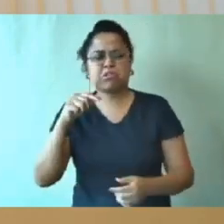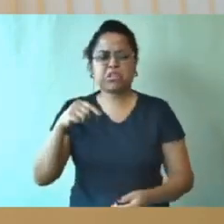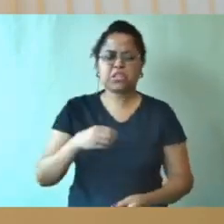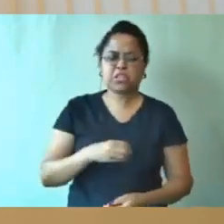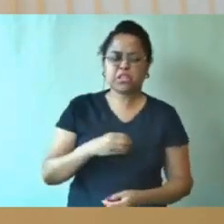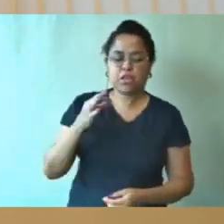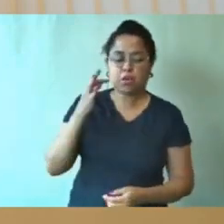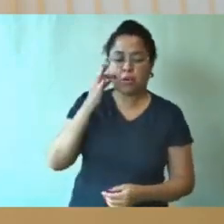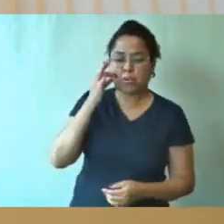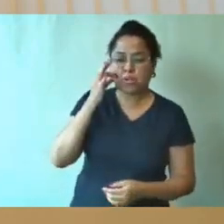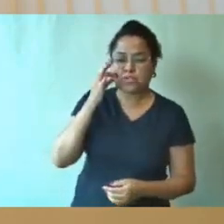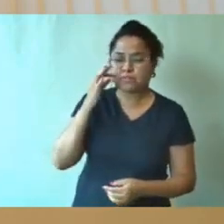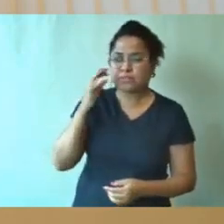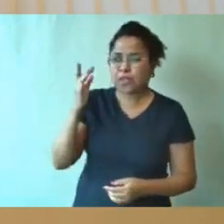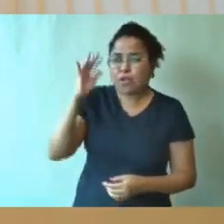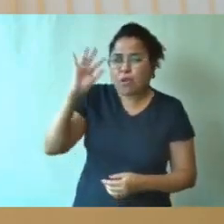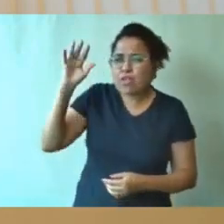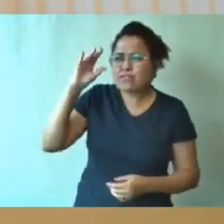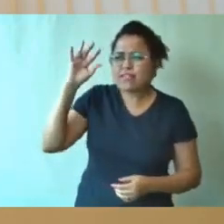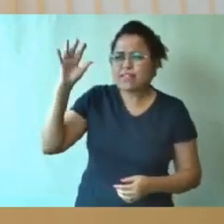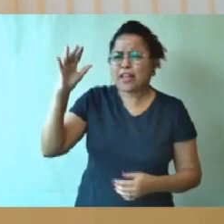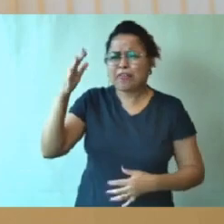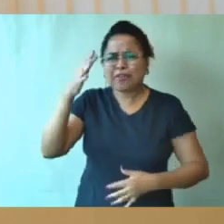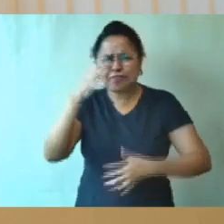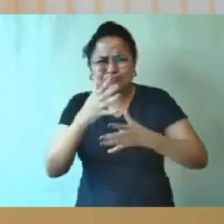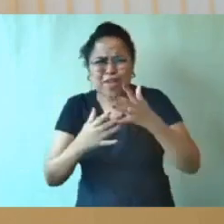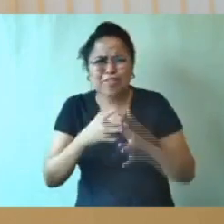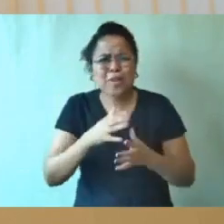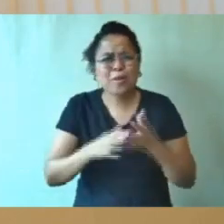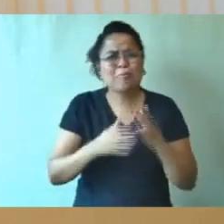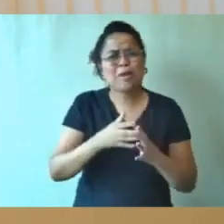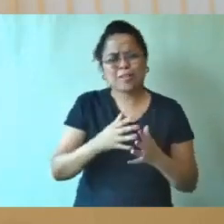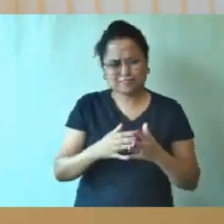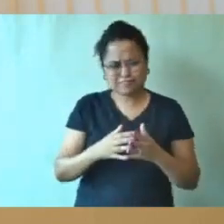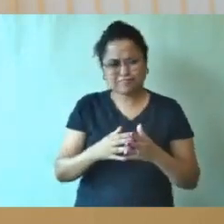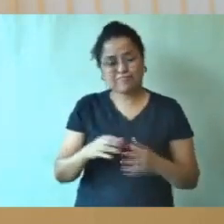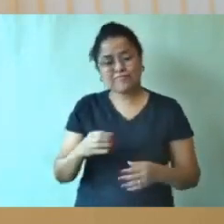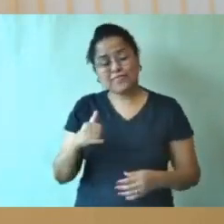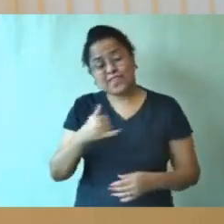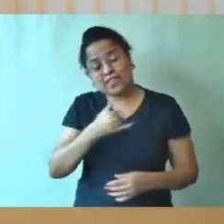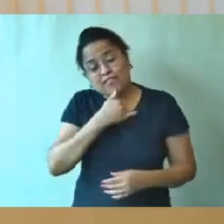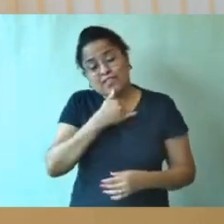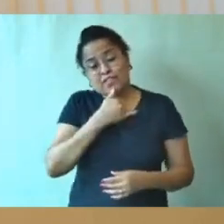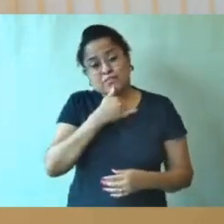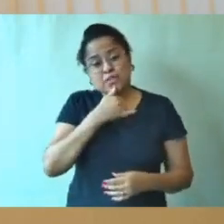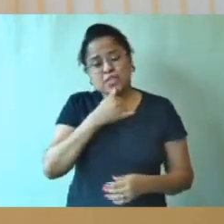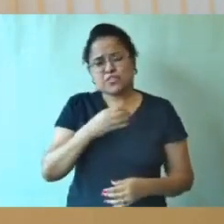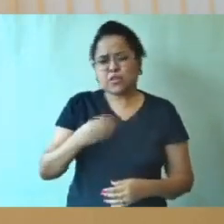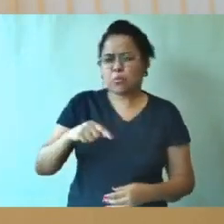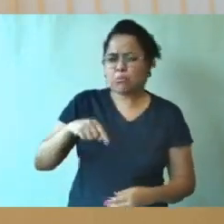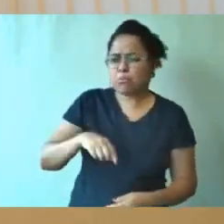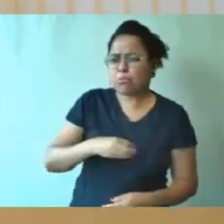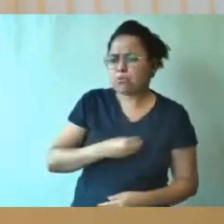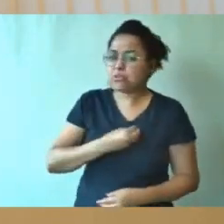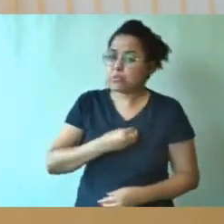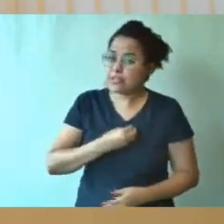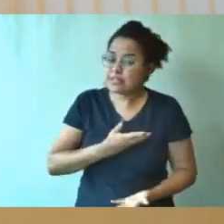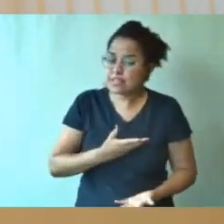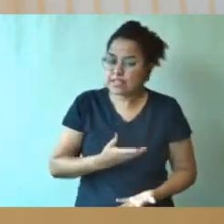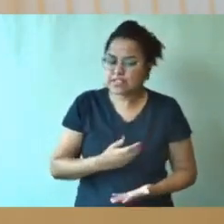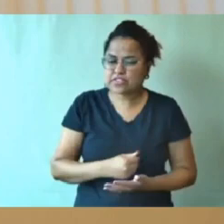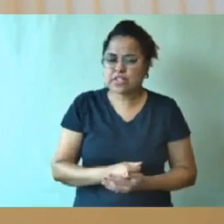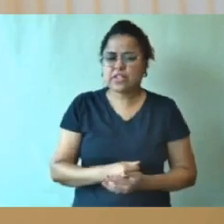causar assim tanto transtorno, mas infelizmente não pude comparecer. Hoje estou aqui à disposição de vocês, qualquer dia que